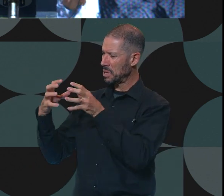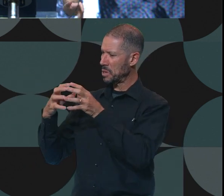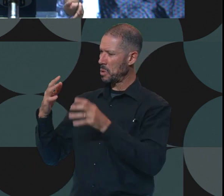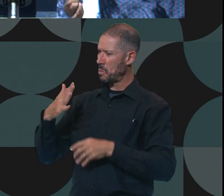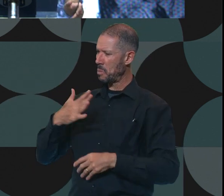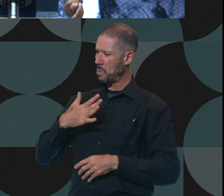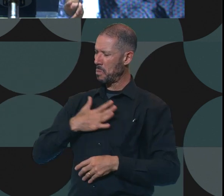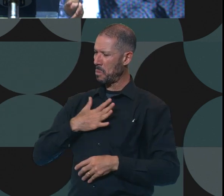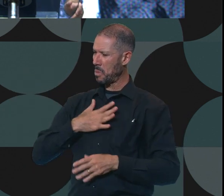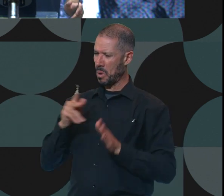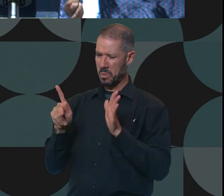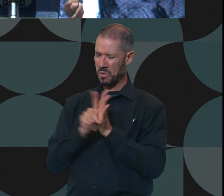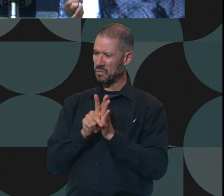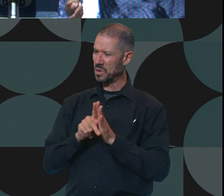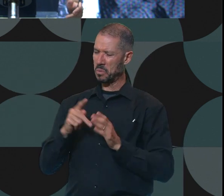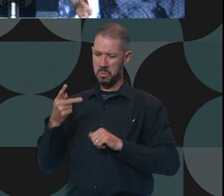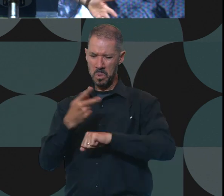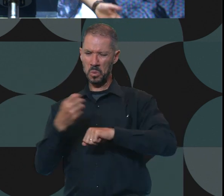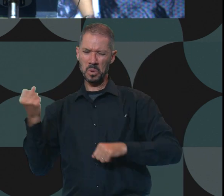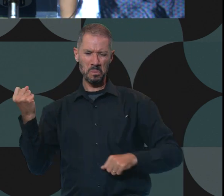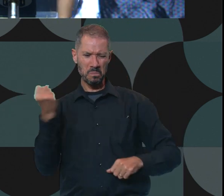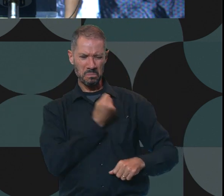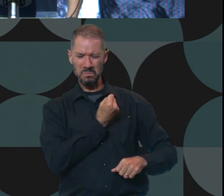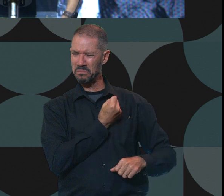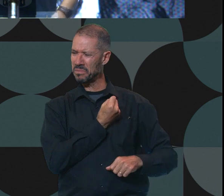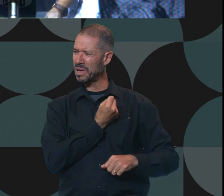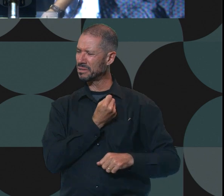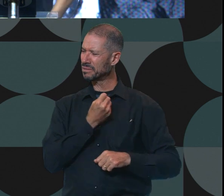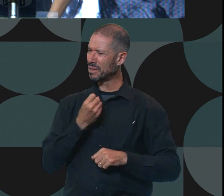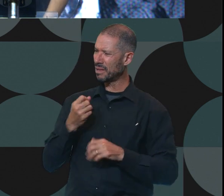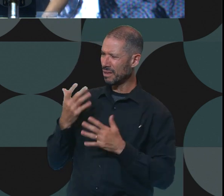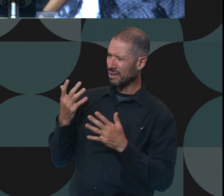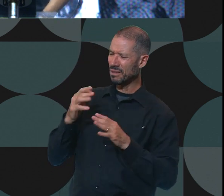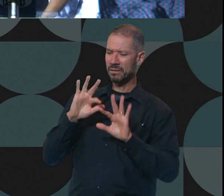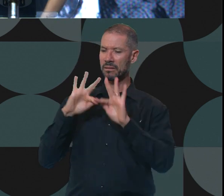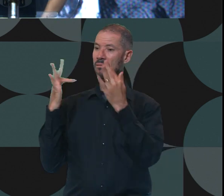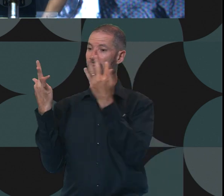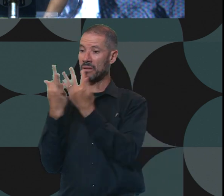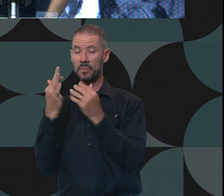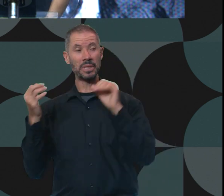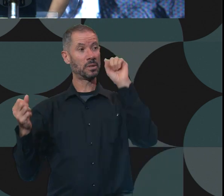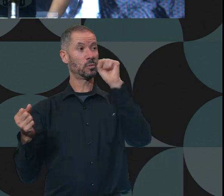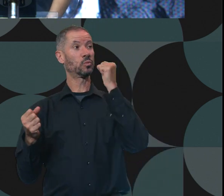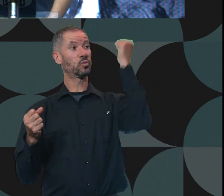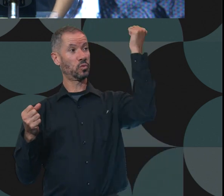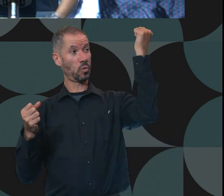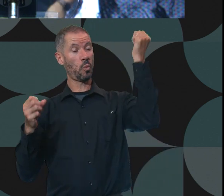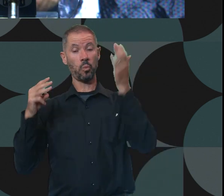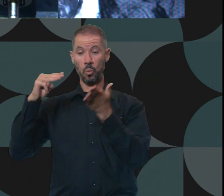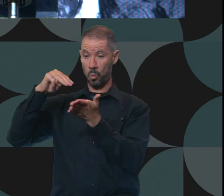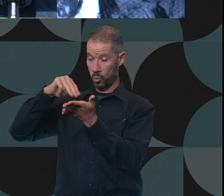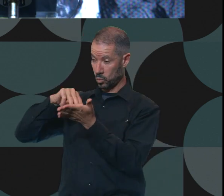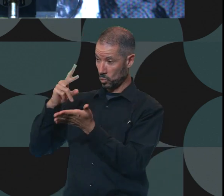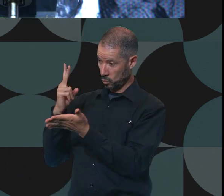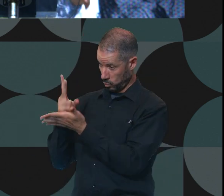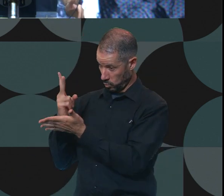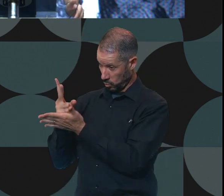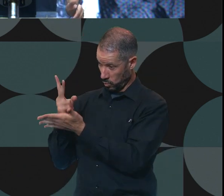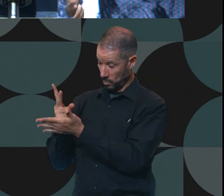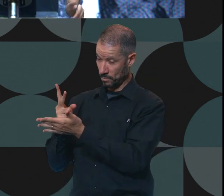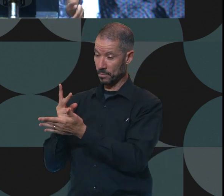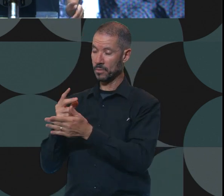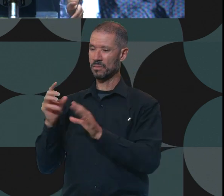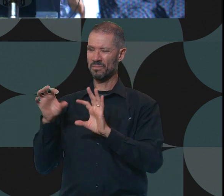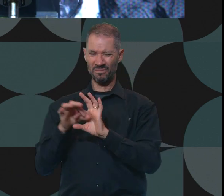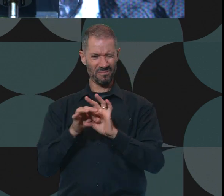filho procura me matar. Não teria este parente de Saul ainda mais motivos para fazer o mesmo? Deixem-no em